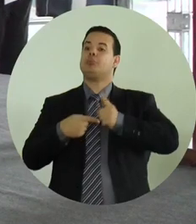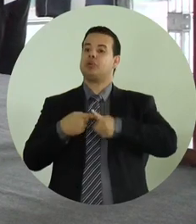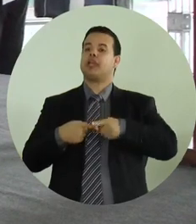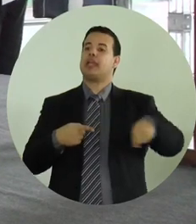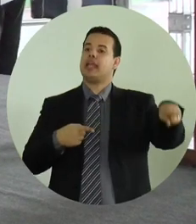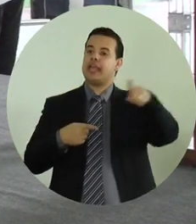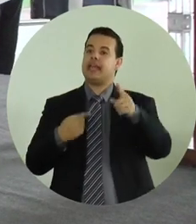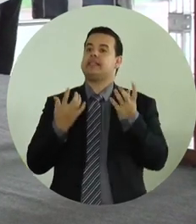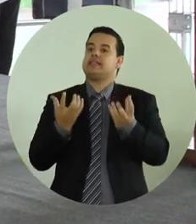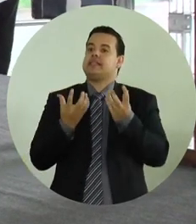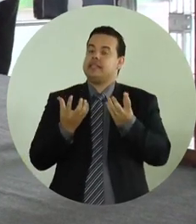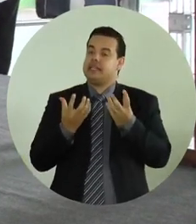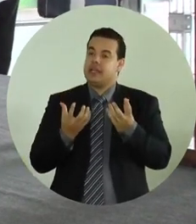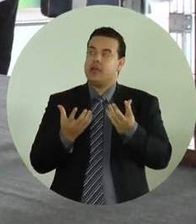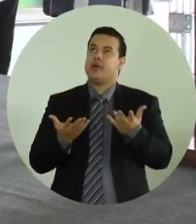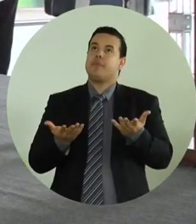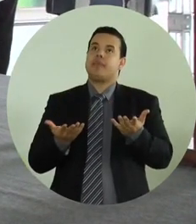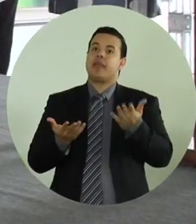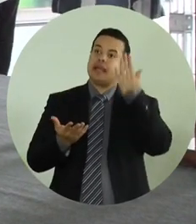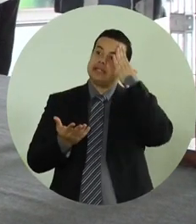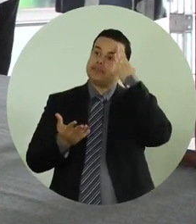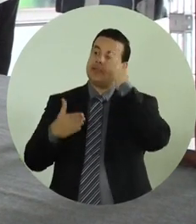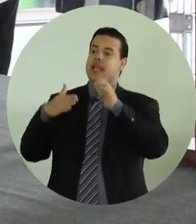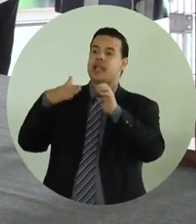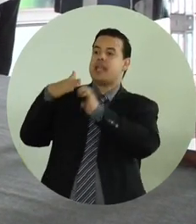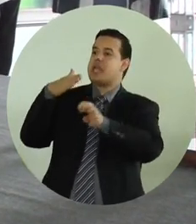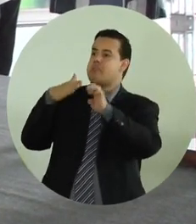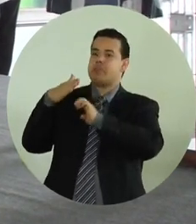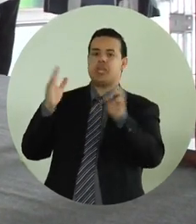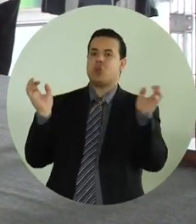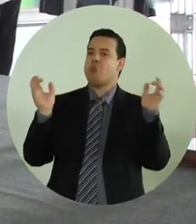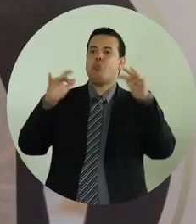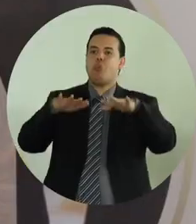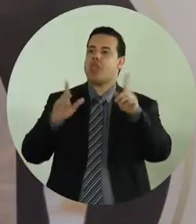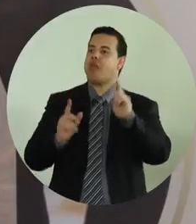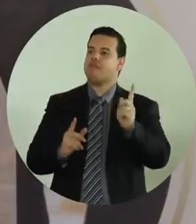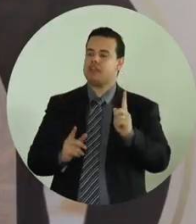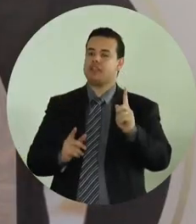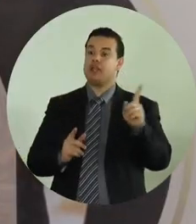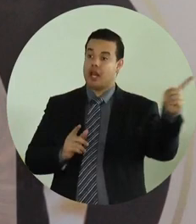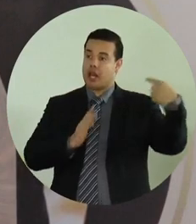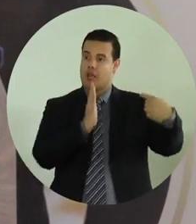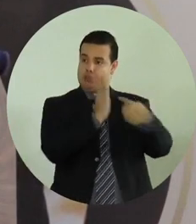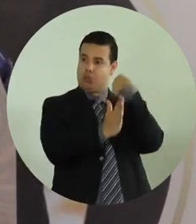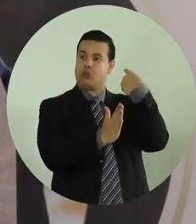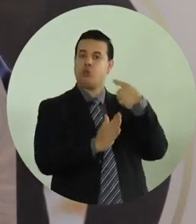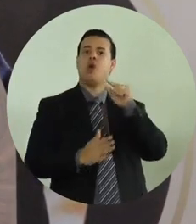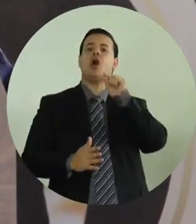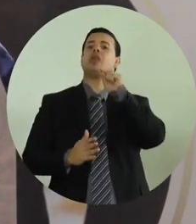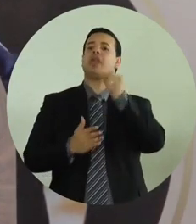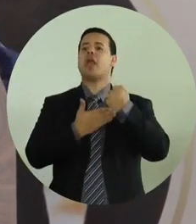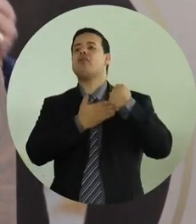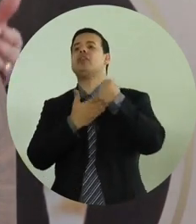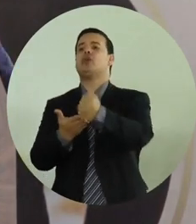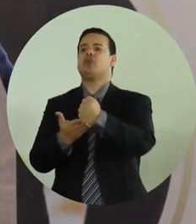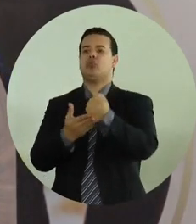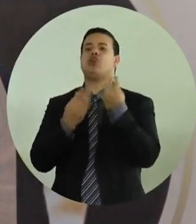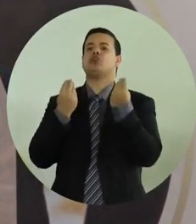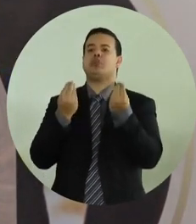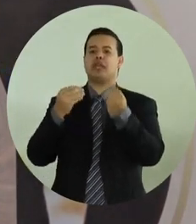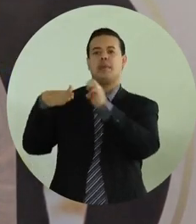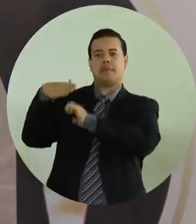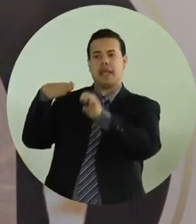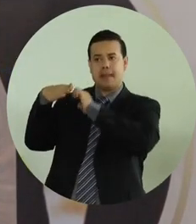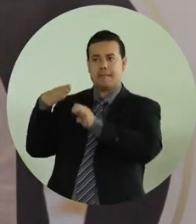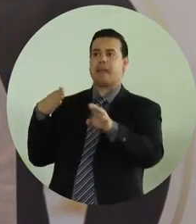a exata dimensão de que as empresas não viriam. E eles perguntavam, mas quem vai dar o suporte para que as empresas